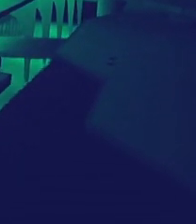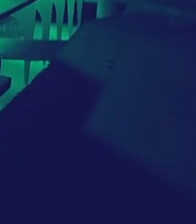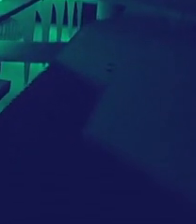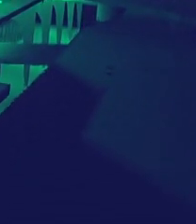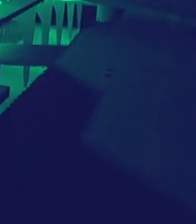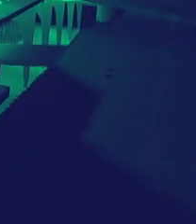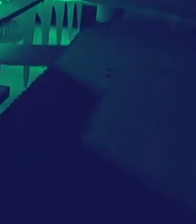na